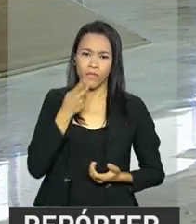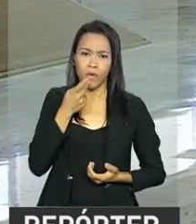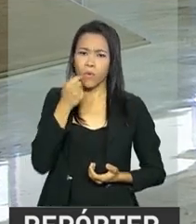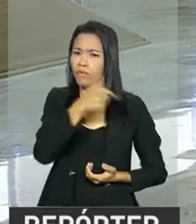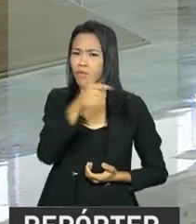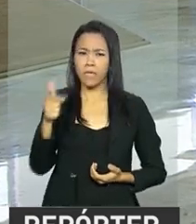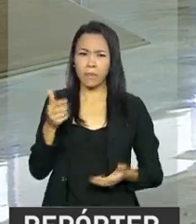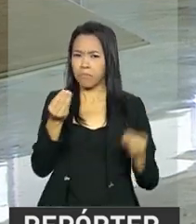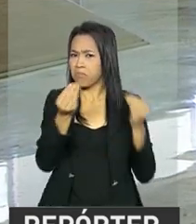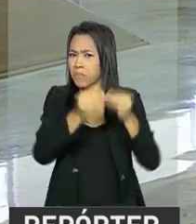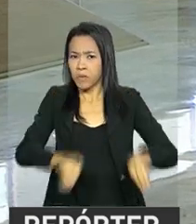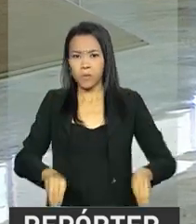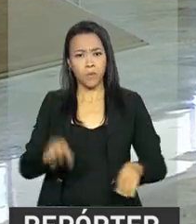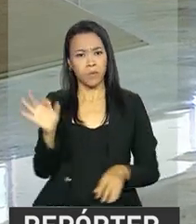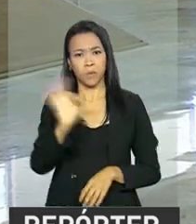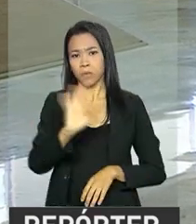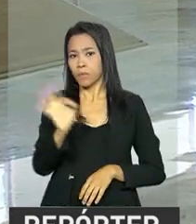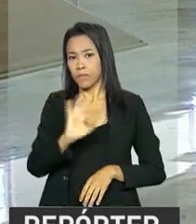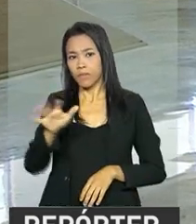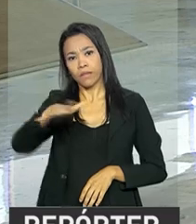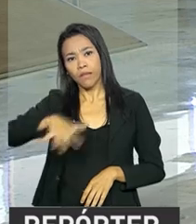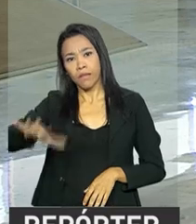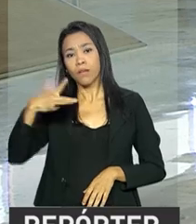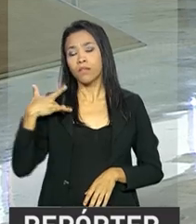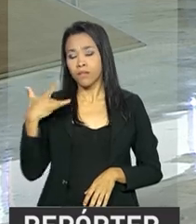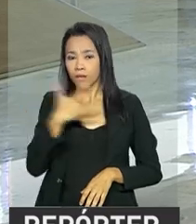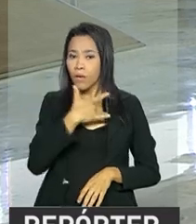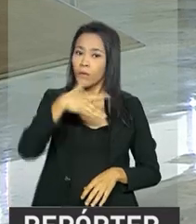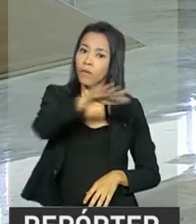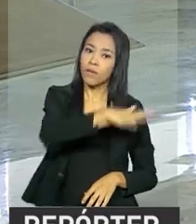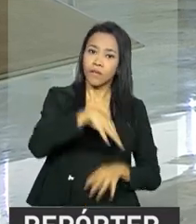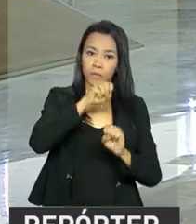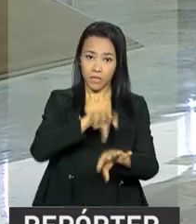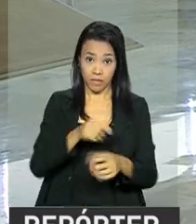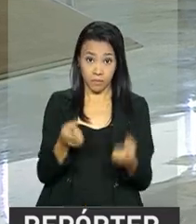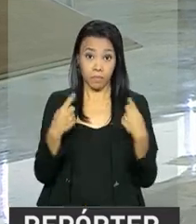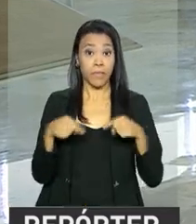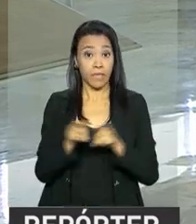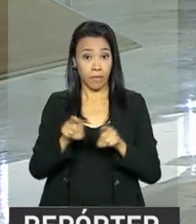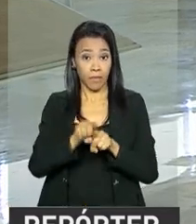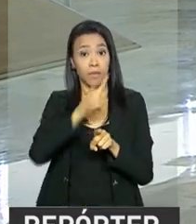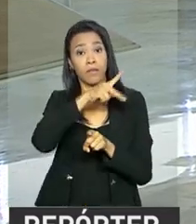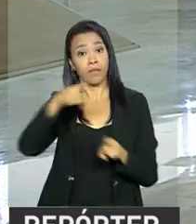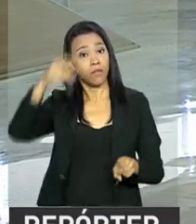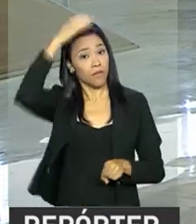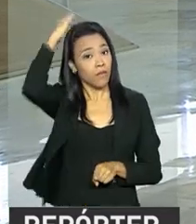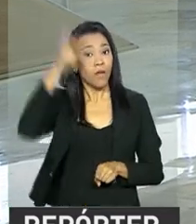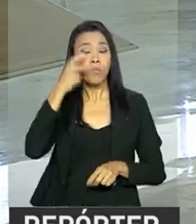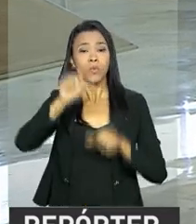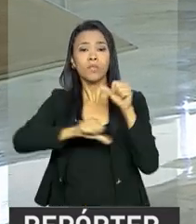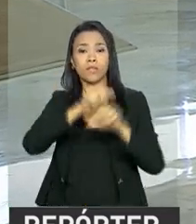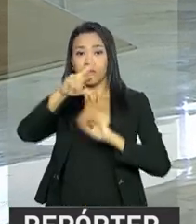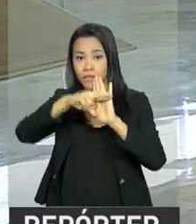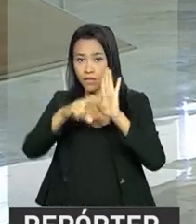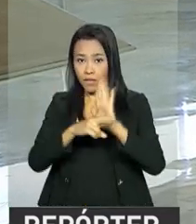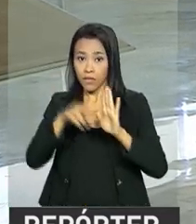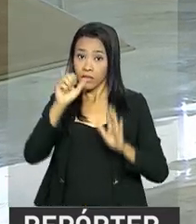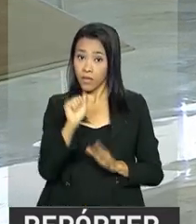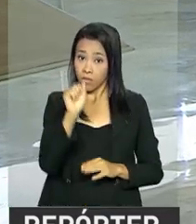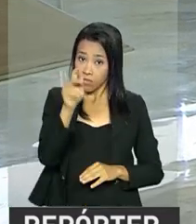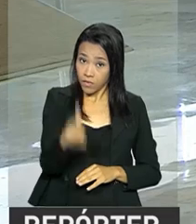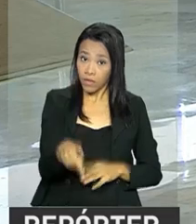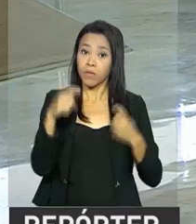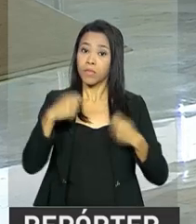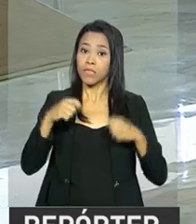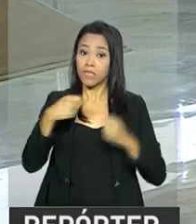prejuízo aos investimentos em saúde e educação Presidente também falou sobre a reforma da Previdência e disse que o projeto deve ser